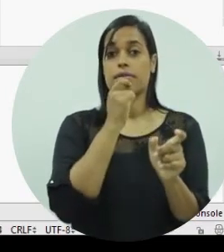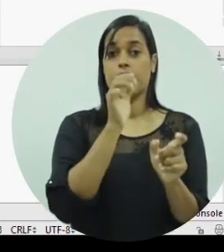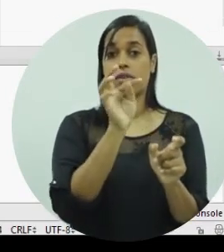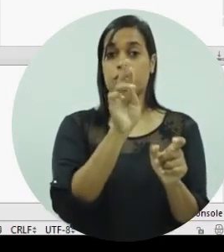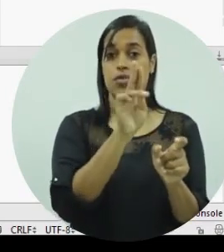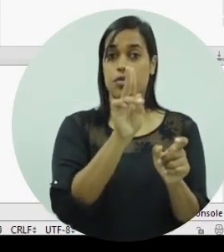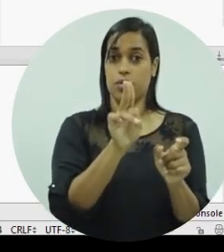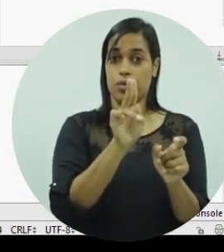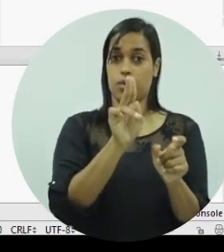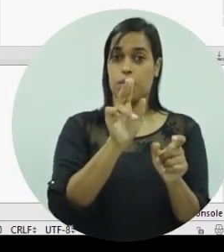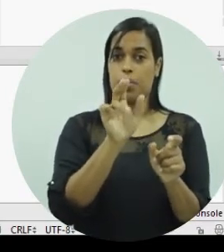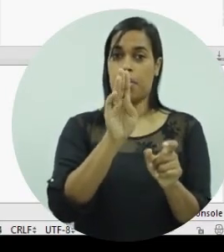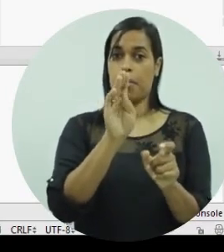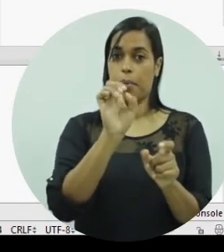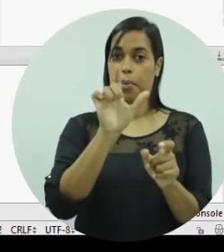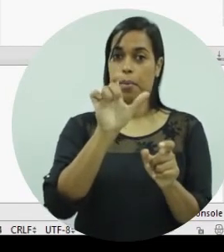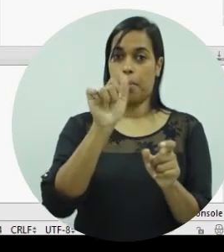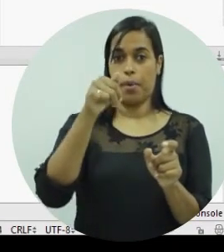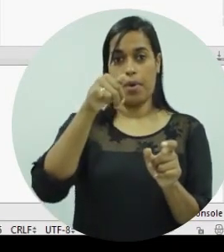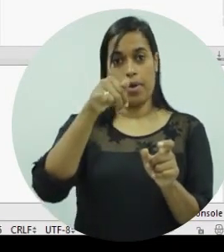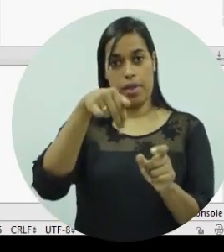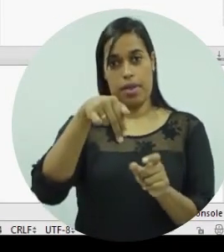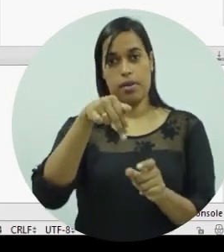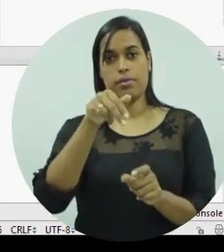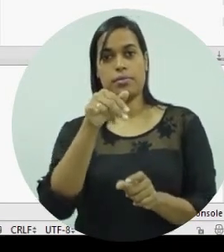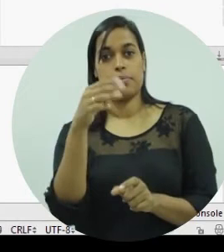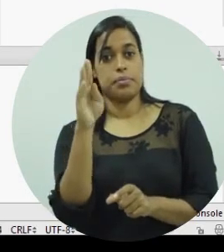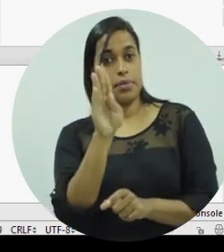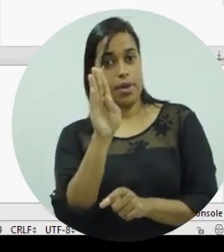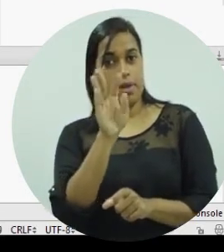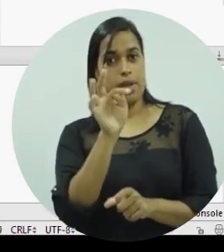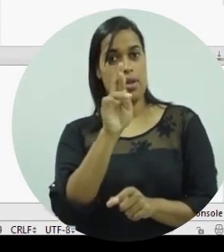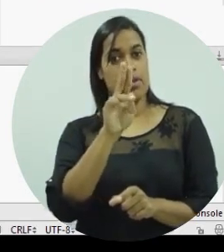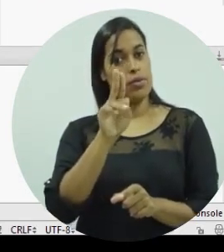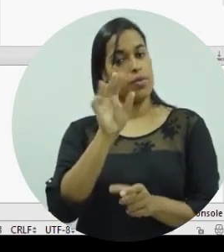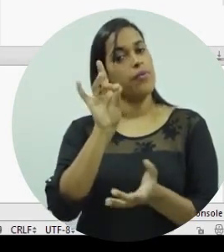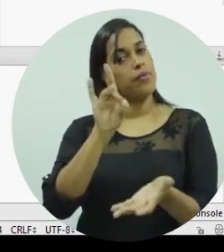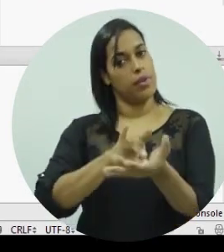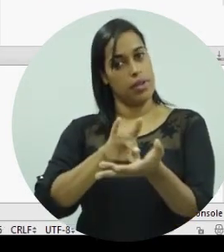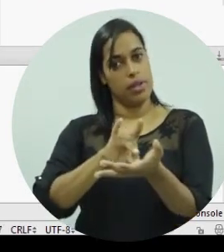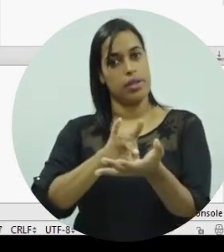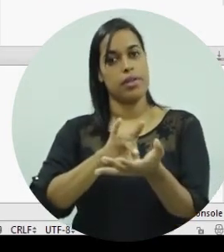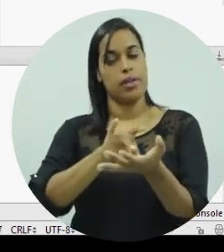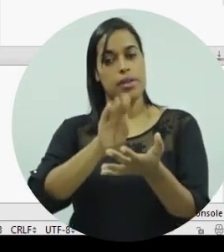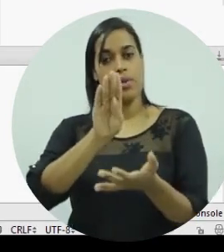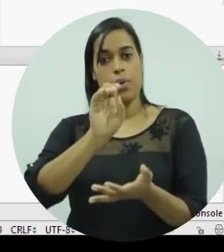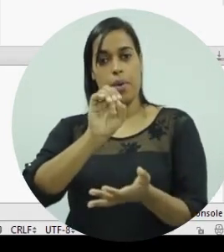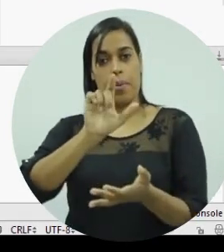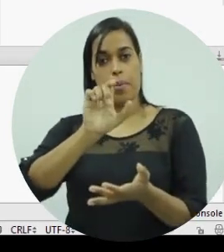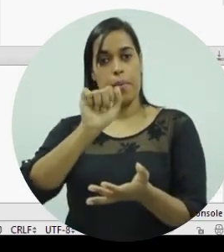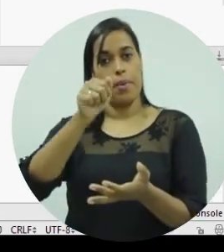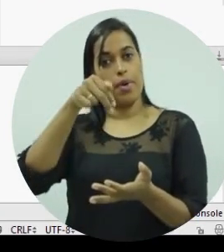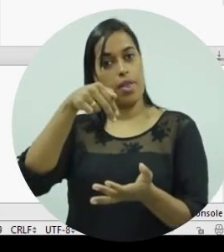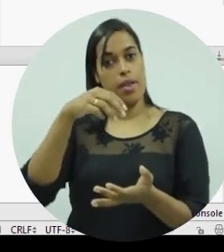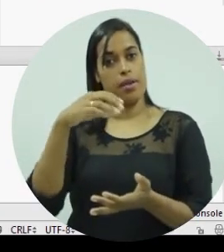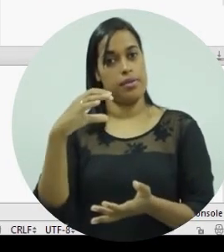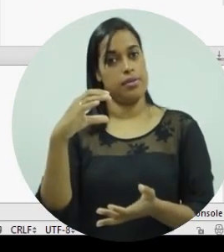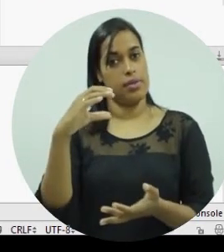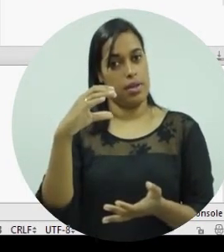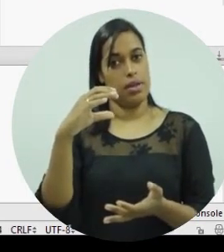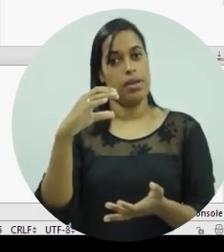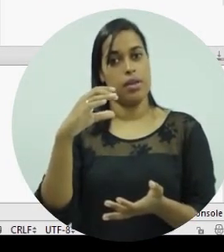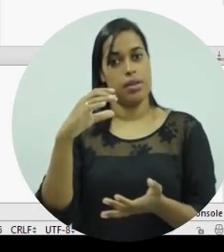boolean B, que é true, verdadeiro, boolean C, que